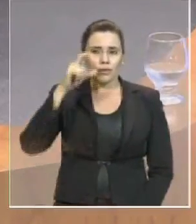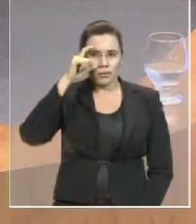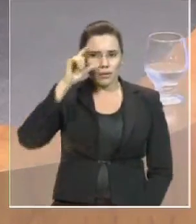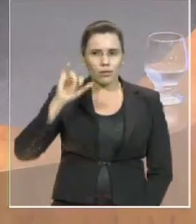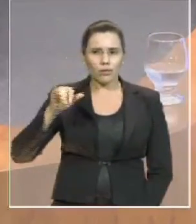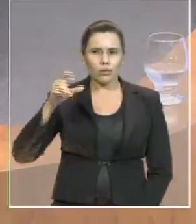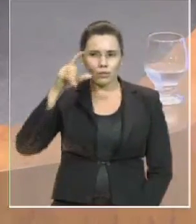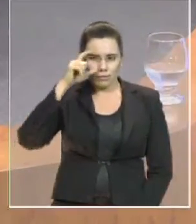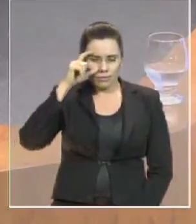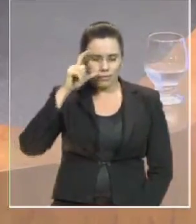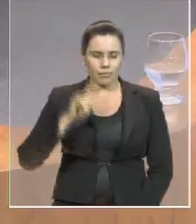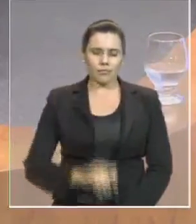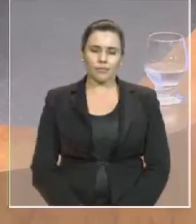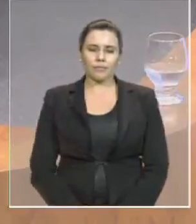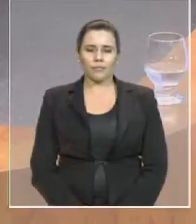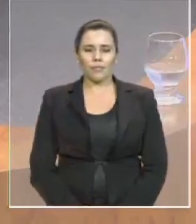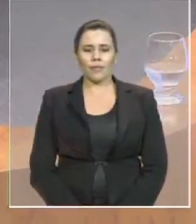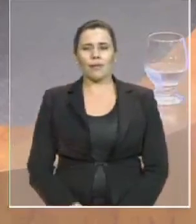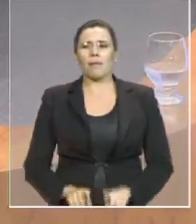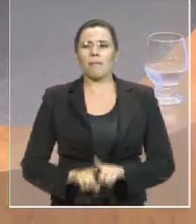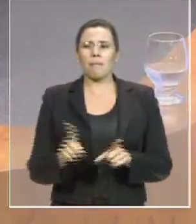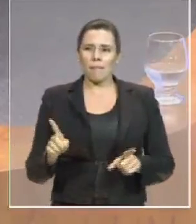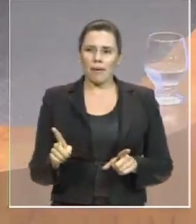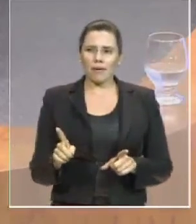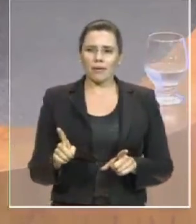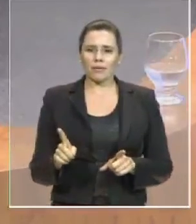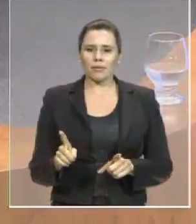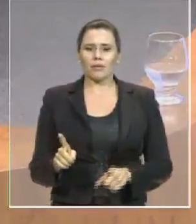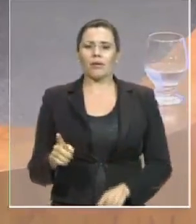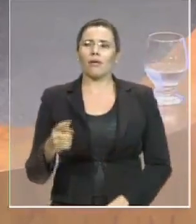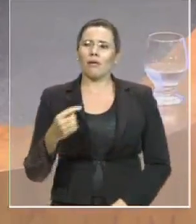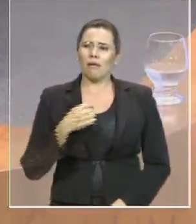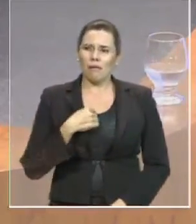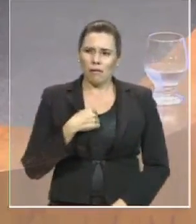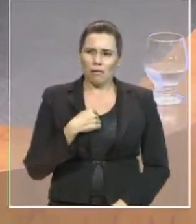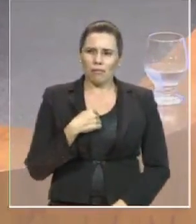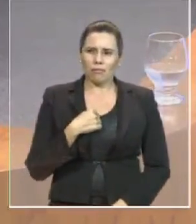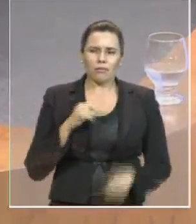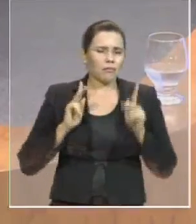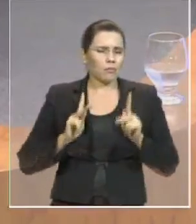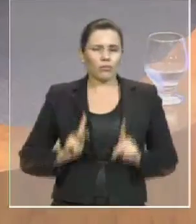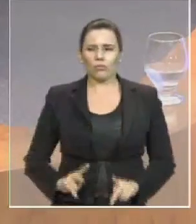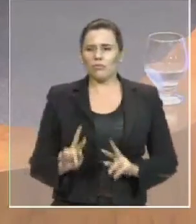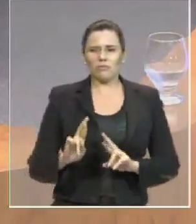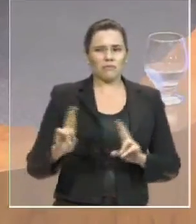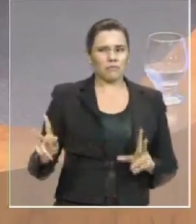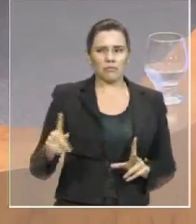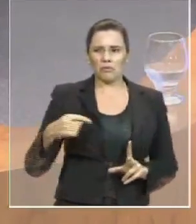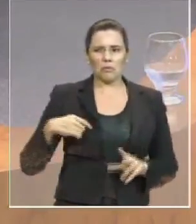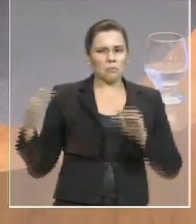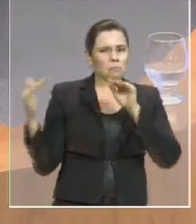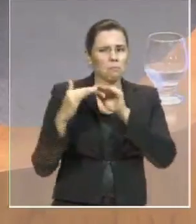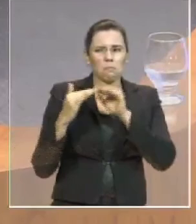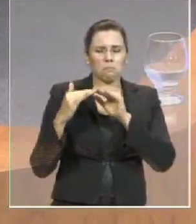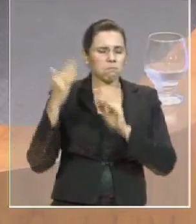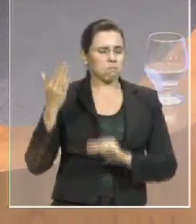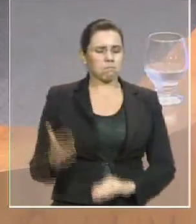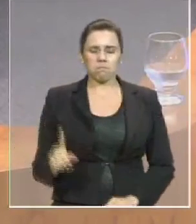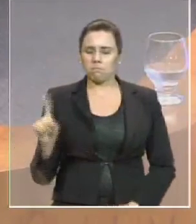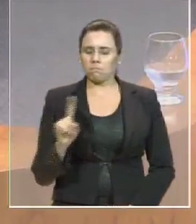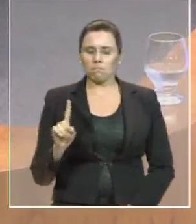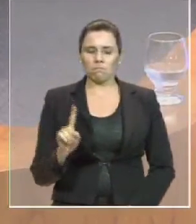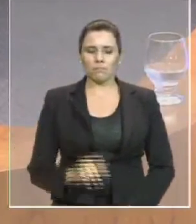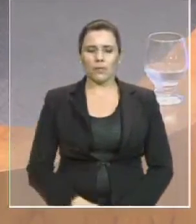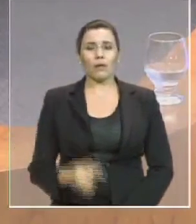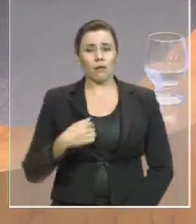seu posicionamento político não deve fazer diferente. E essas práticas que aqui eu condeno e me preocupa muito. E